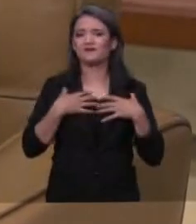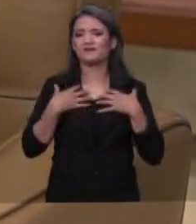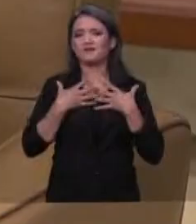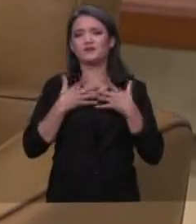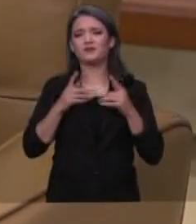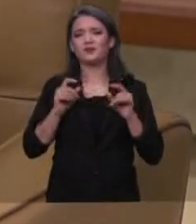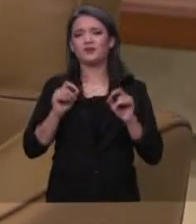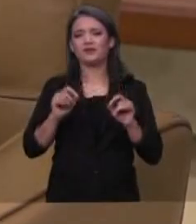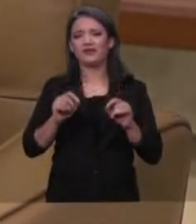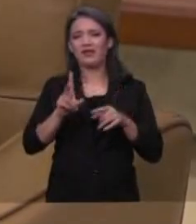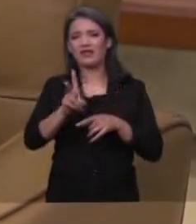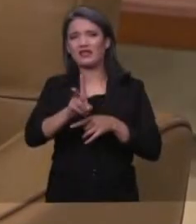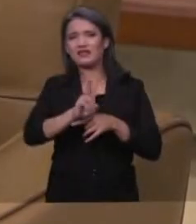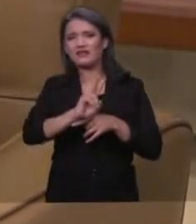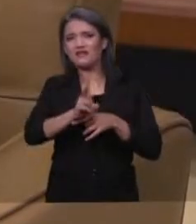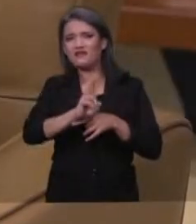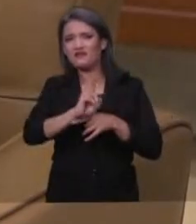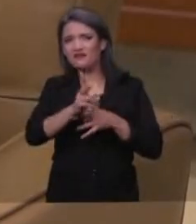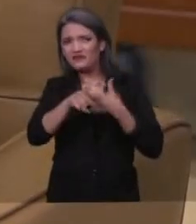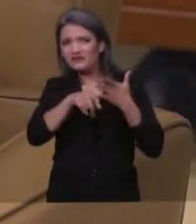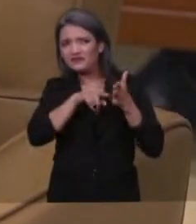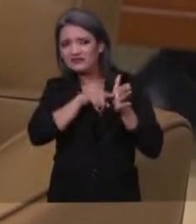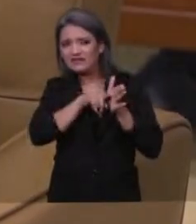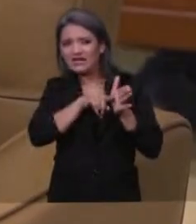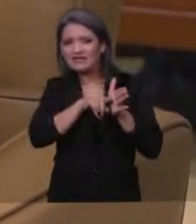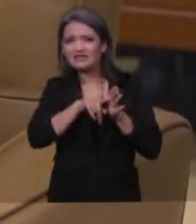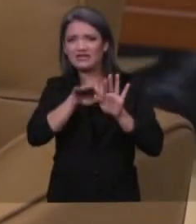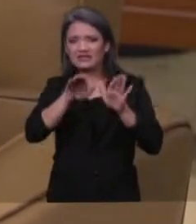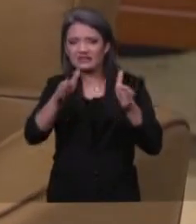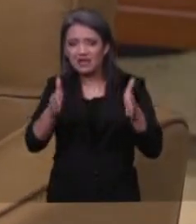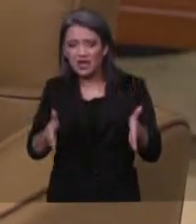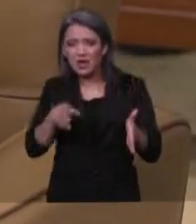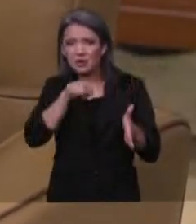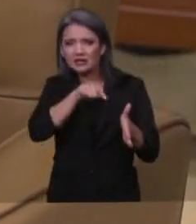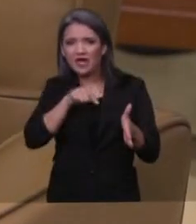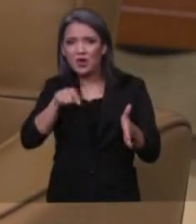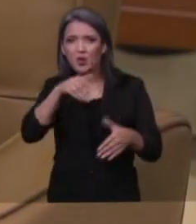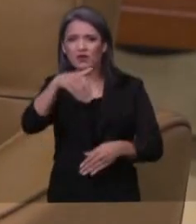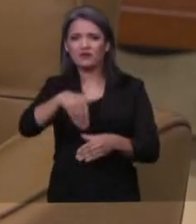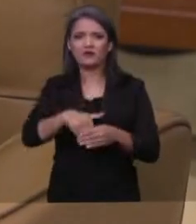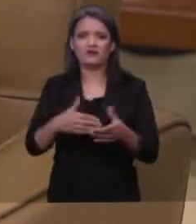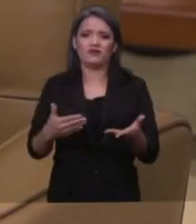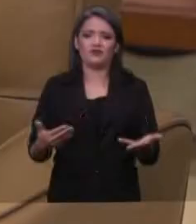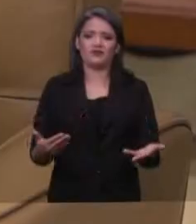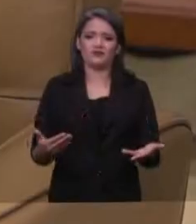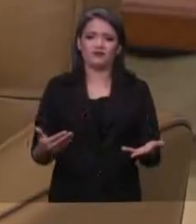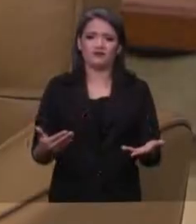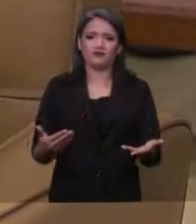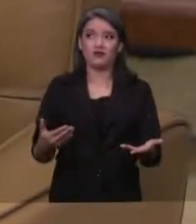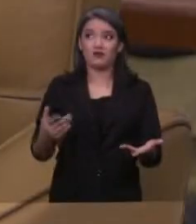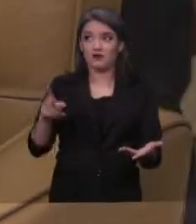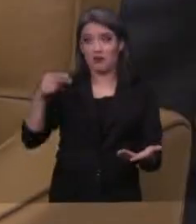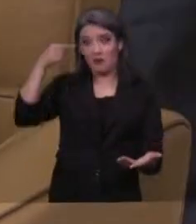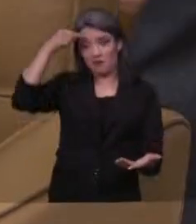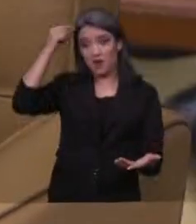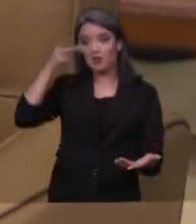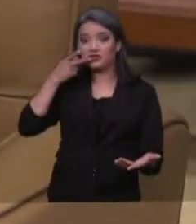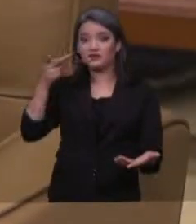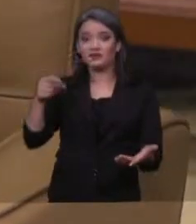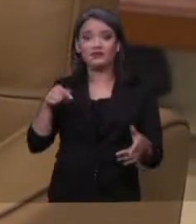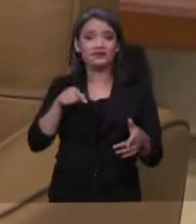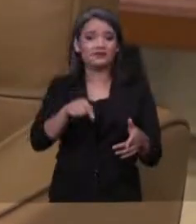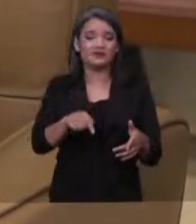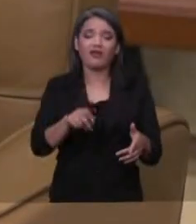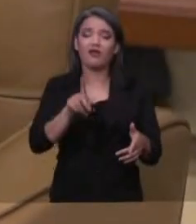dessa chamada fiscalização das urnas, que, como já disse aqui mesmo, Barroso, era um